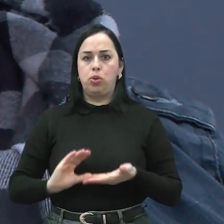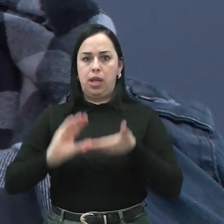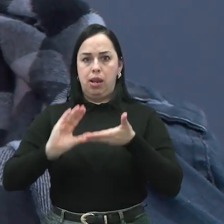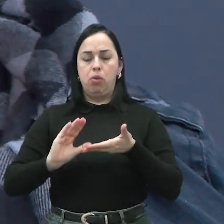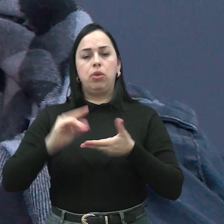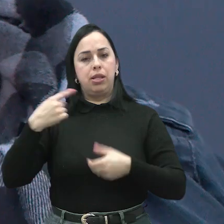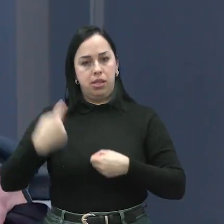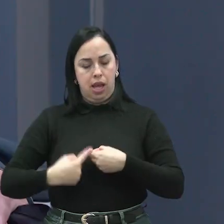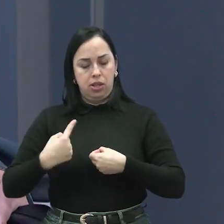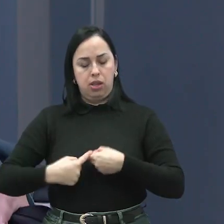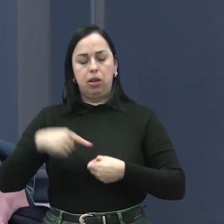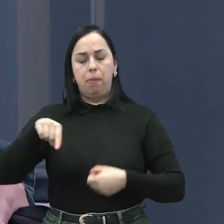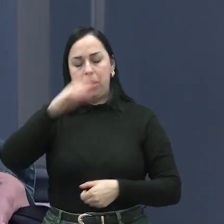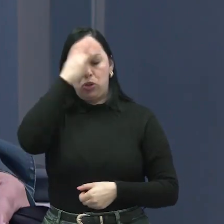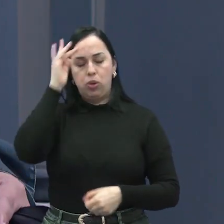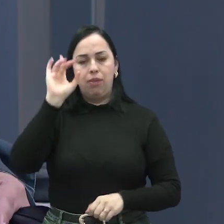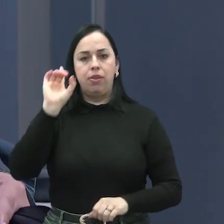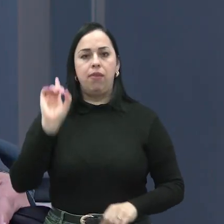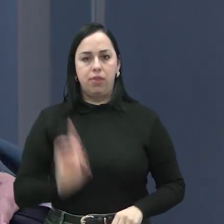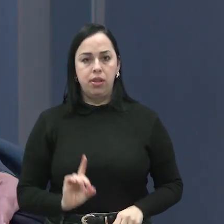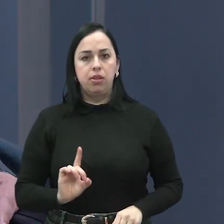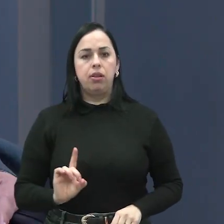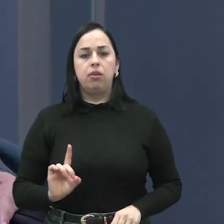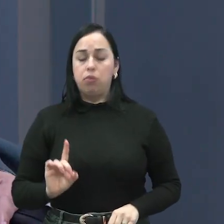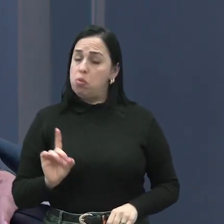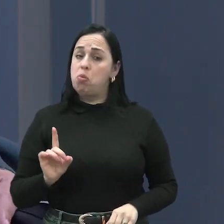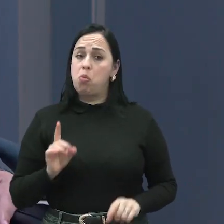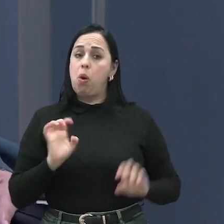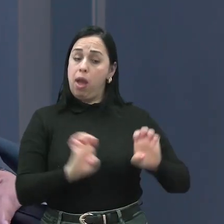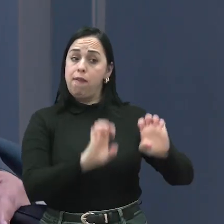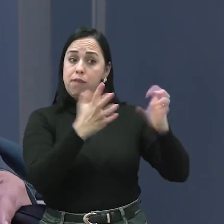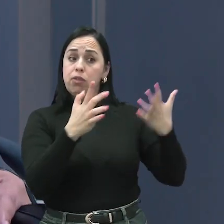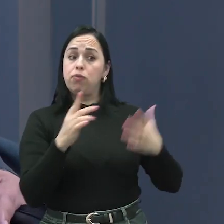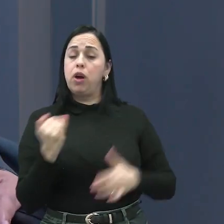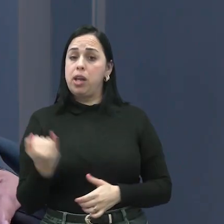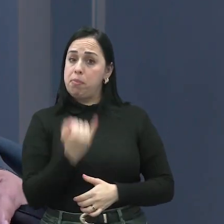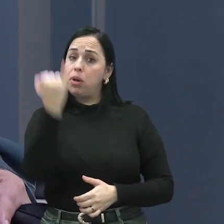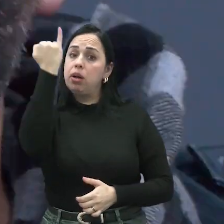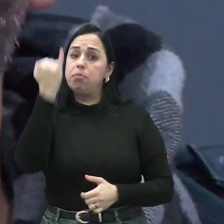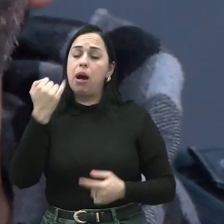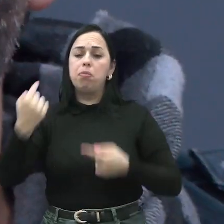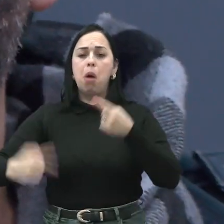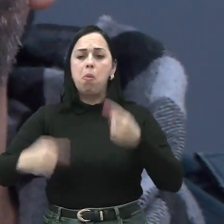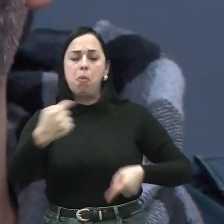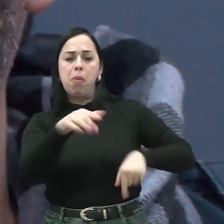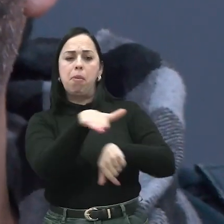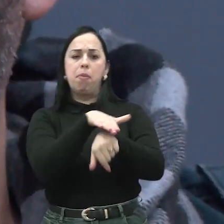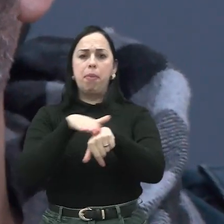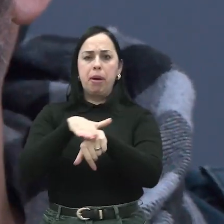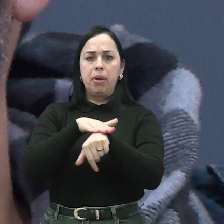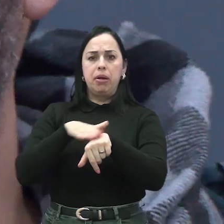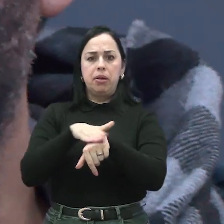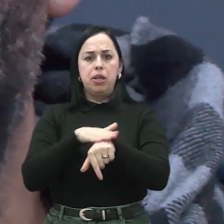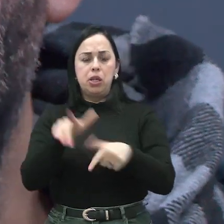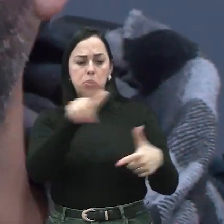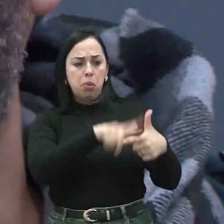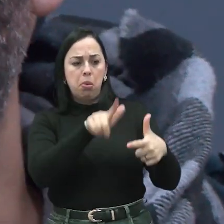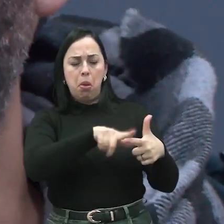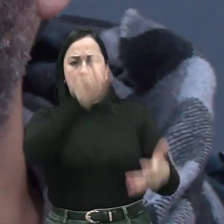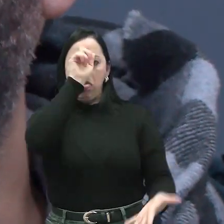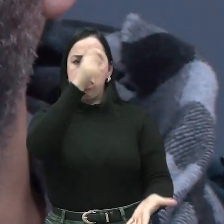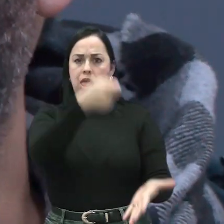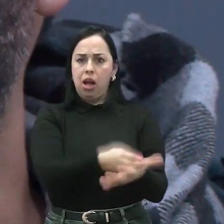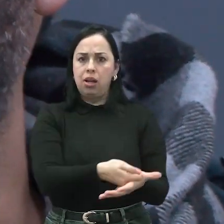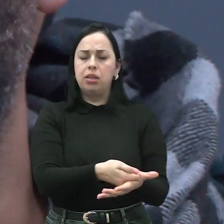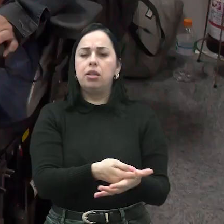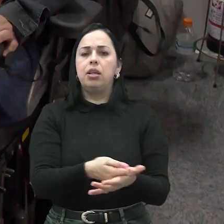com Deficiência, o evento foi importante para debater ideias sobre a inclusão e também criar soluções para